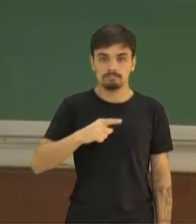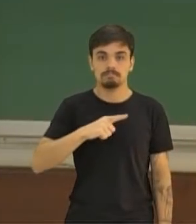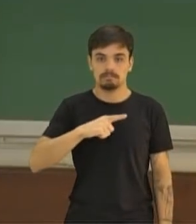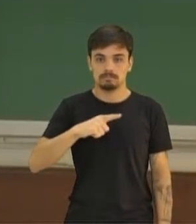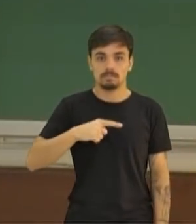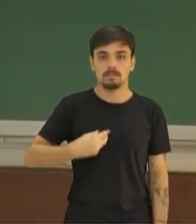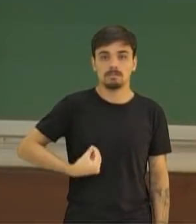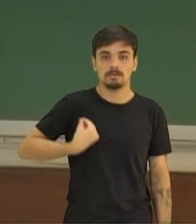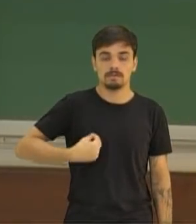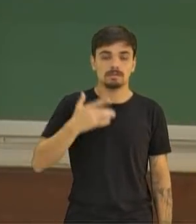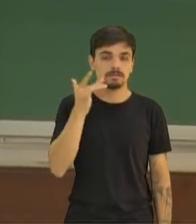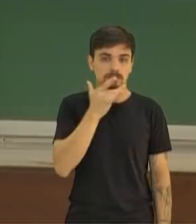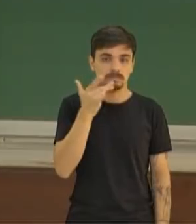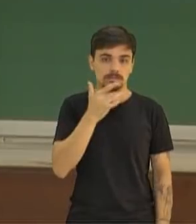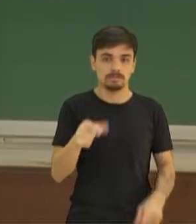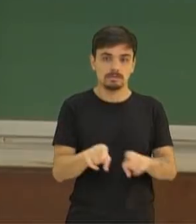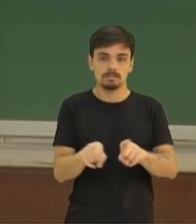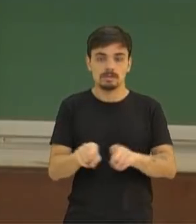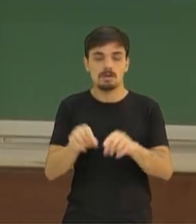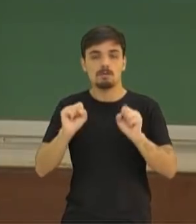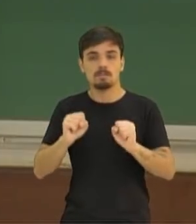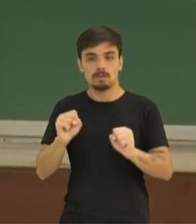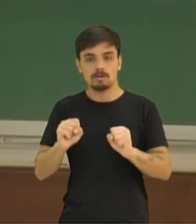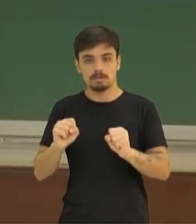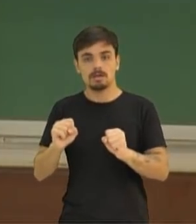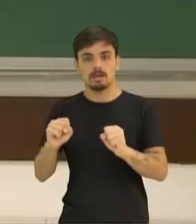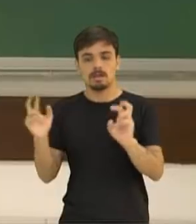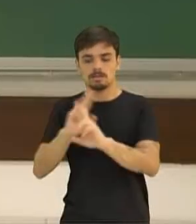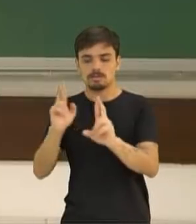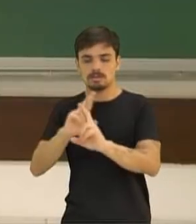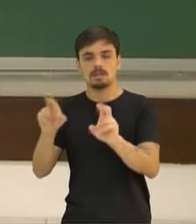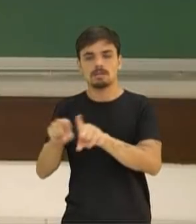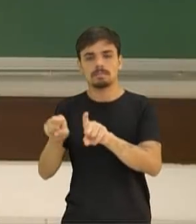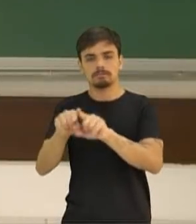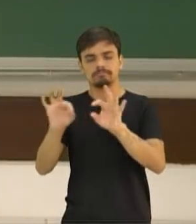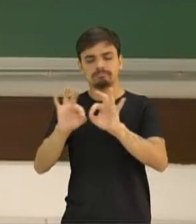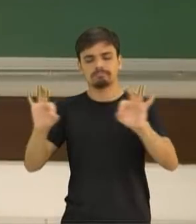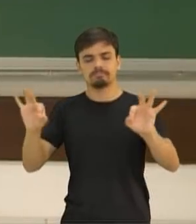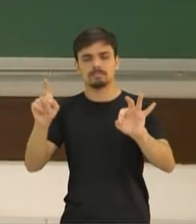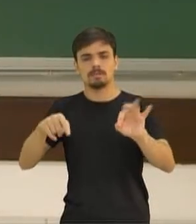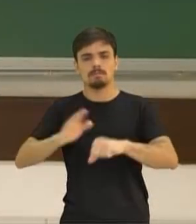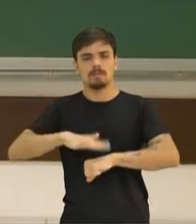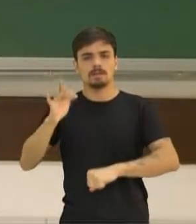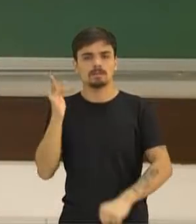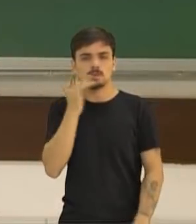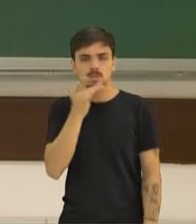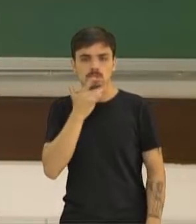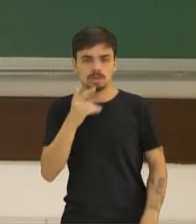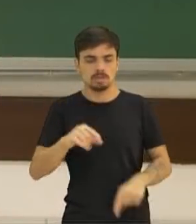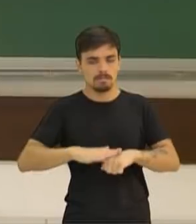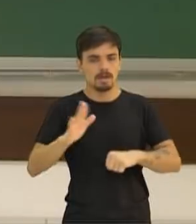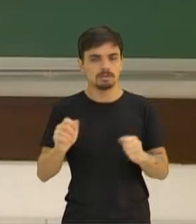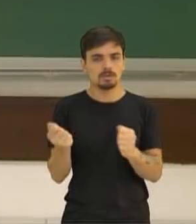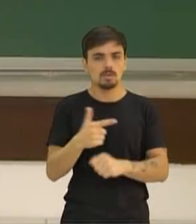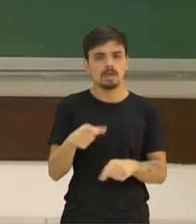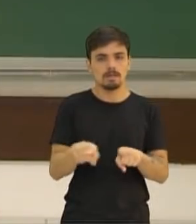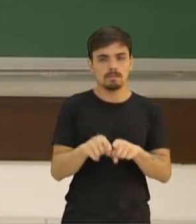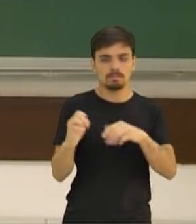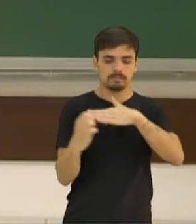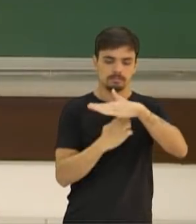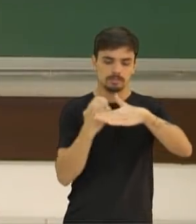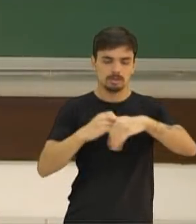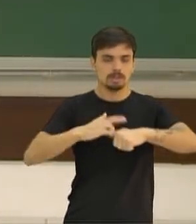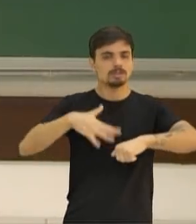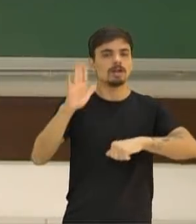mais gostosa, como eu posso relacionar com a linha. Essa linha vai ser mais gostosa, a linha mais gostosa que essa empresa